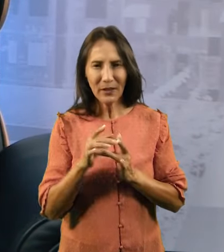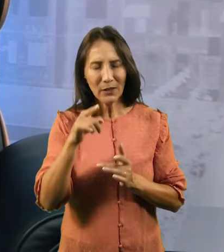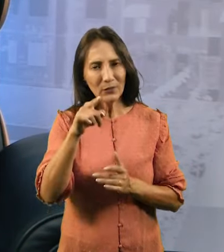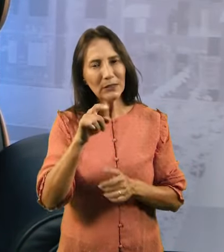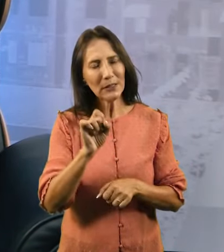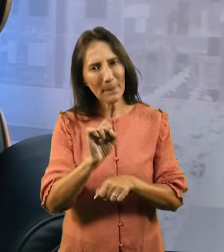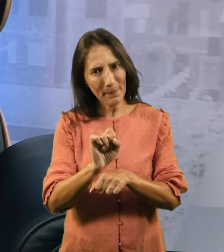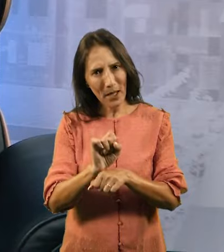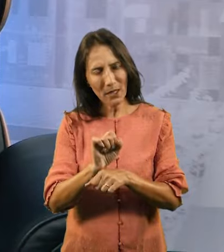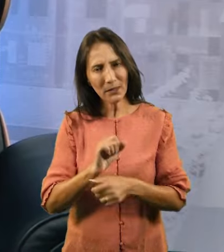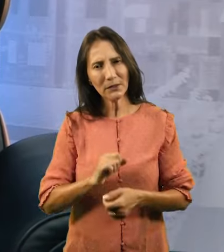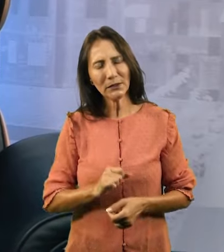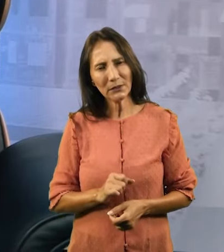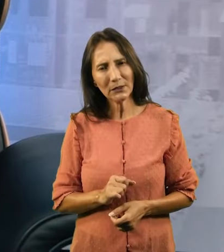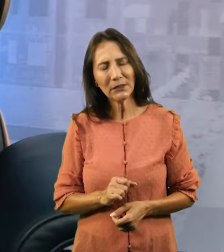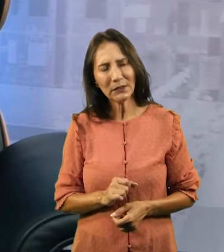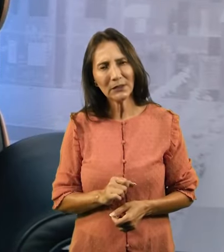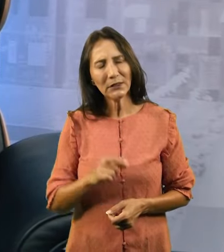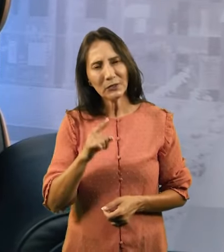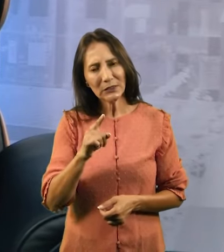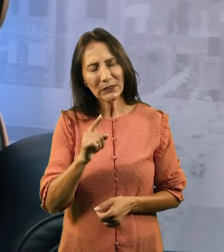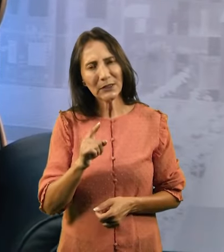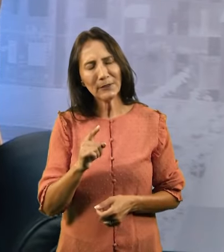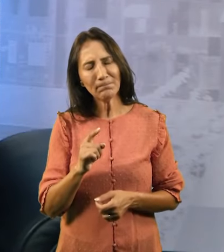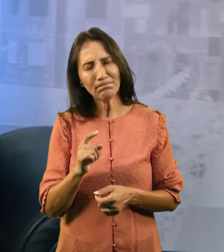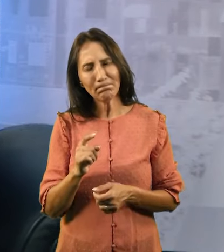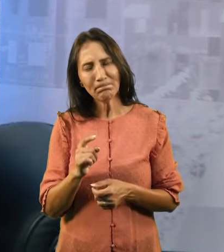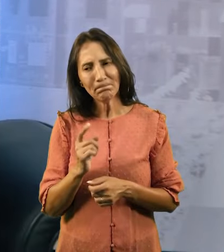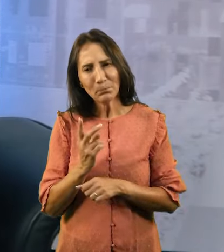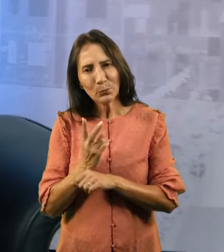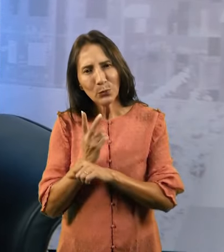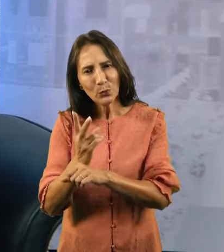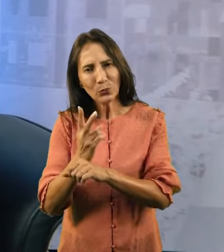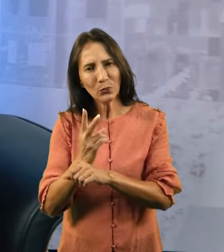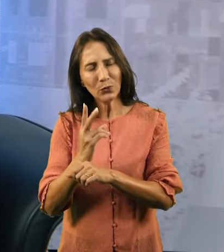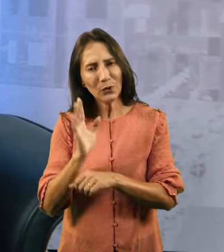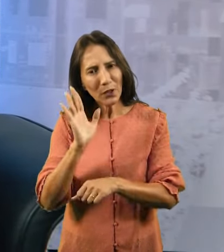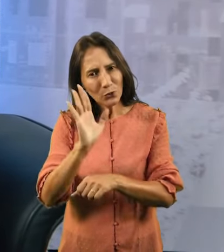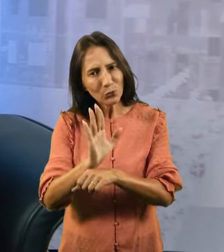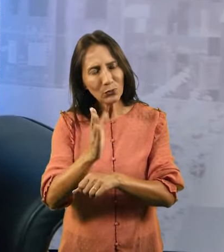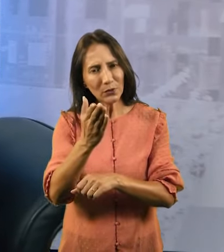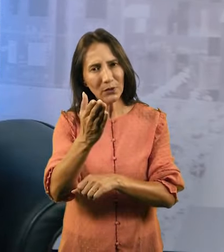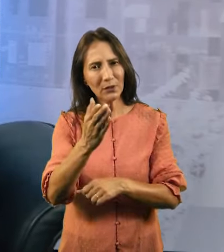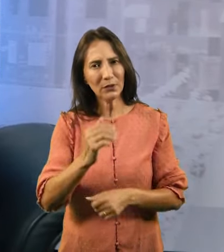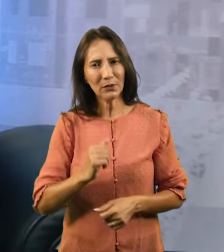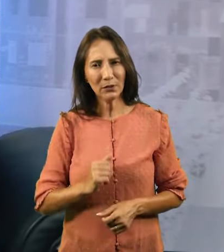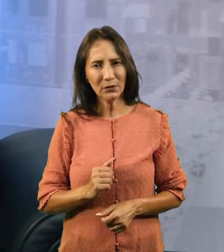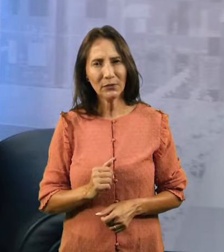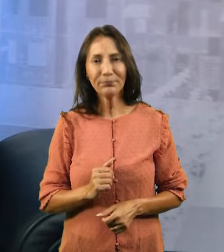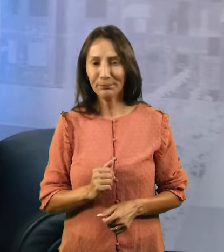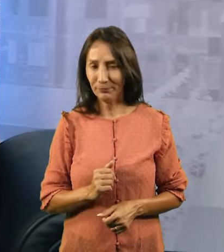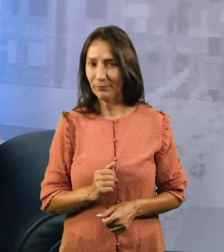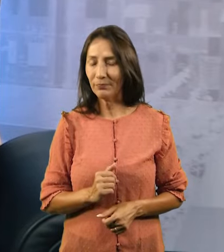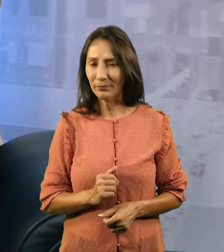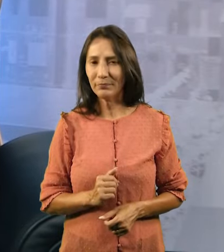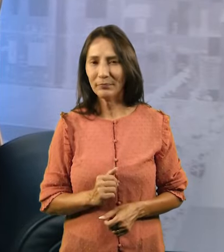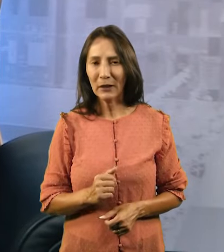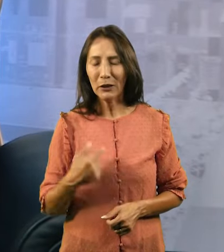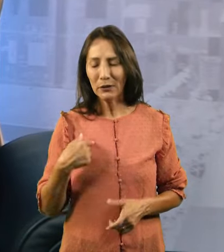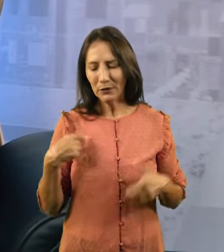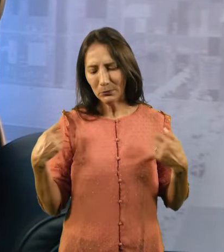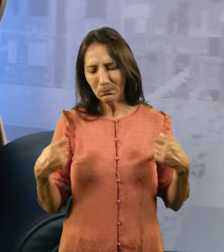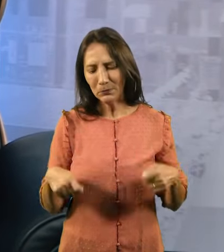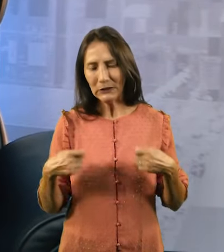por um momento e busque ajuda. Tem mais um tópico aqui. Eu preciso, além de buscar ajuda,